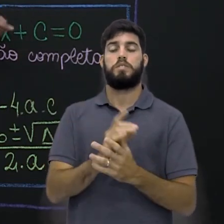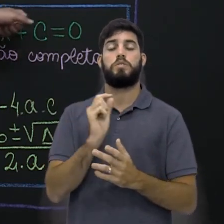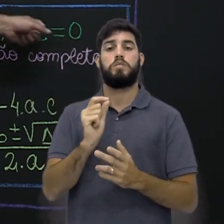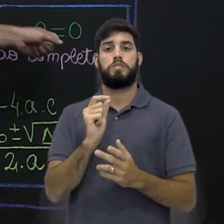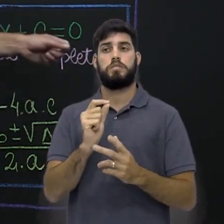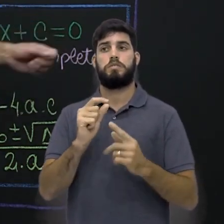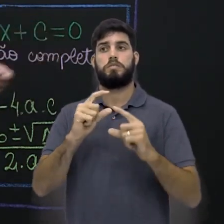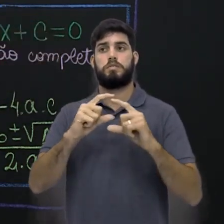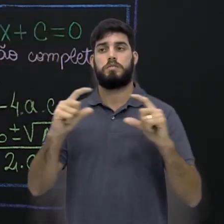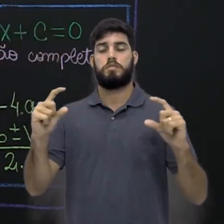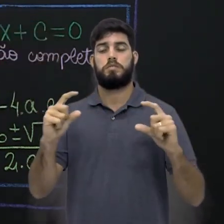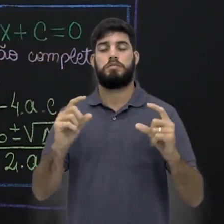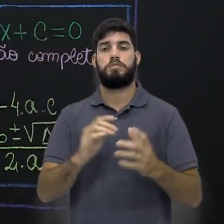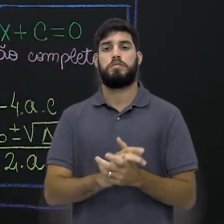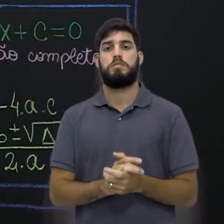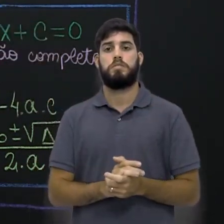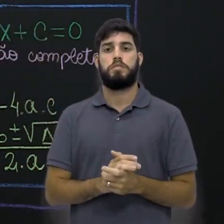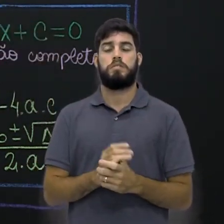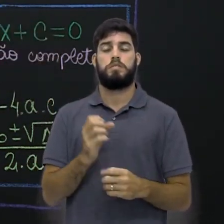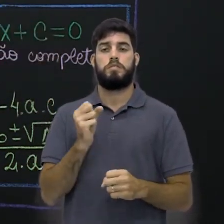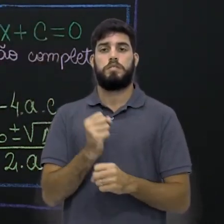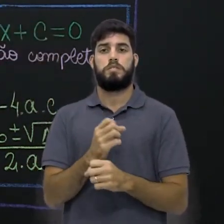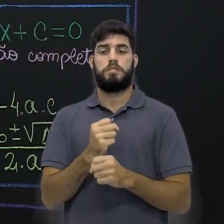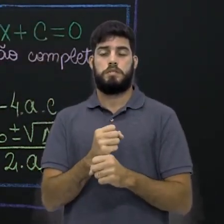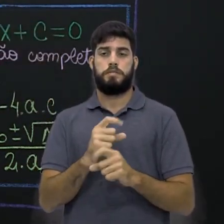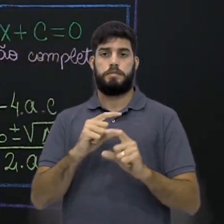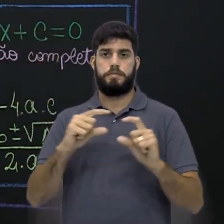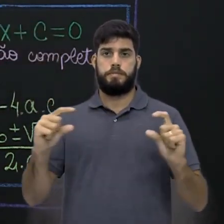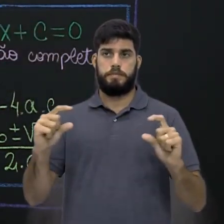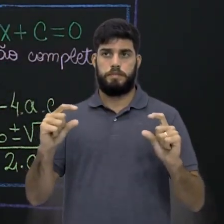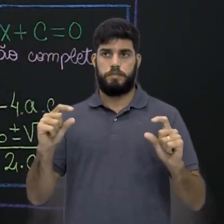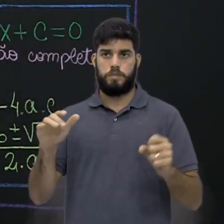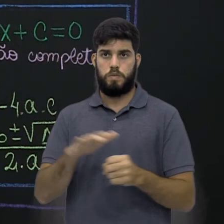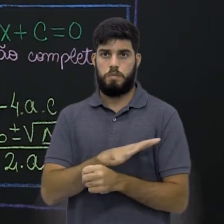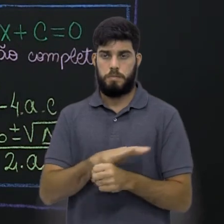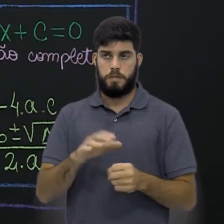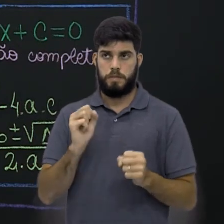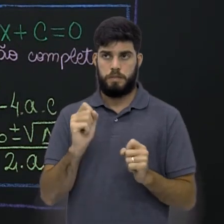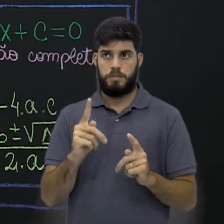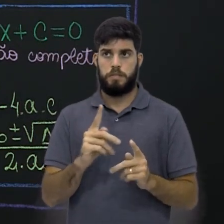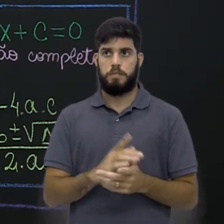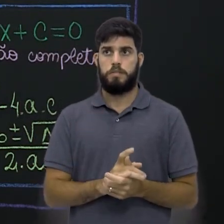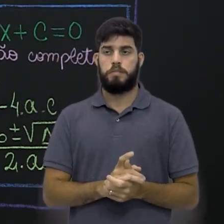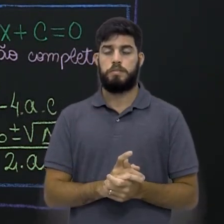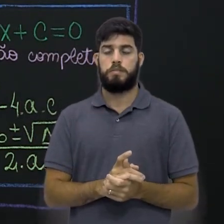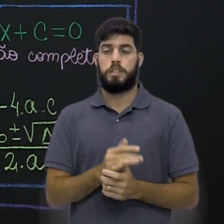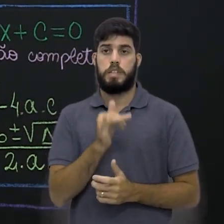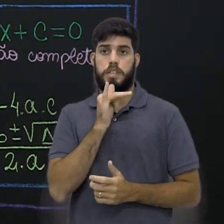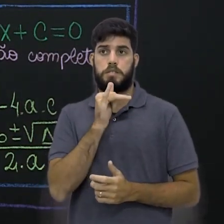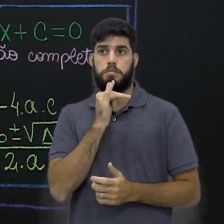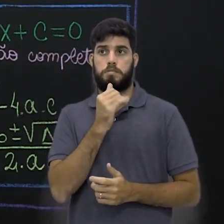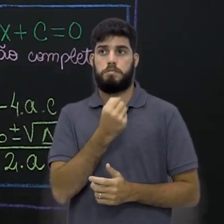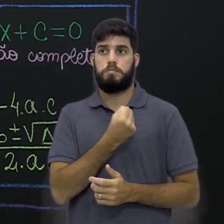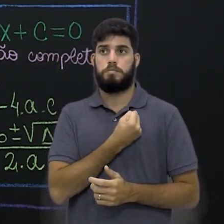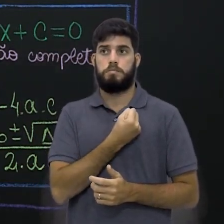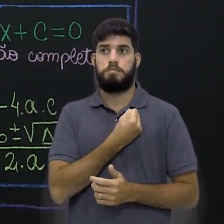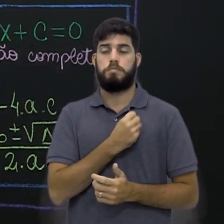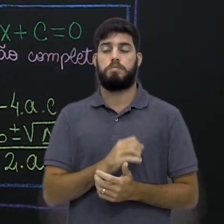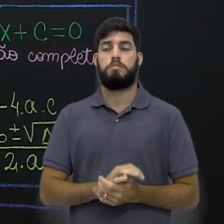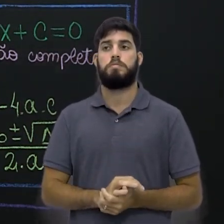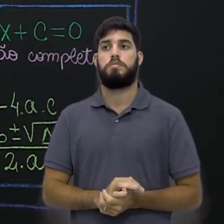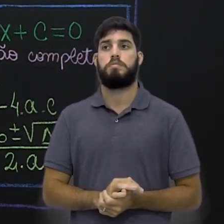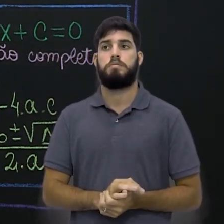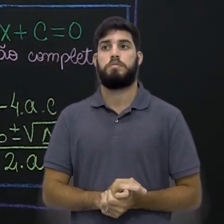aos coeficientes da equação de segundo grau completa. Então, exemplo numérico aqui, aliás, eu poderia colocar para você